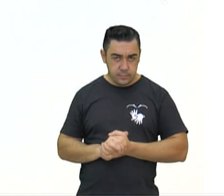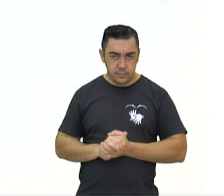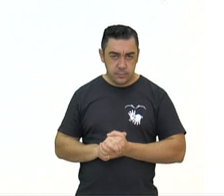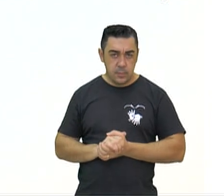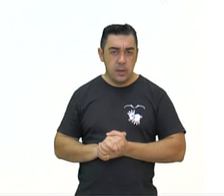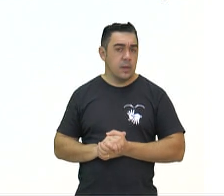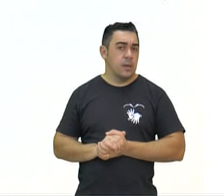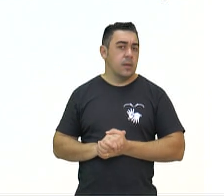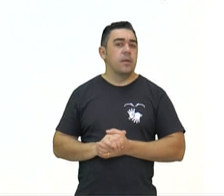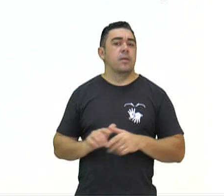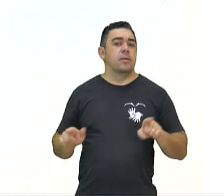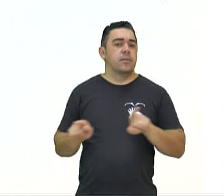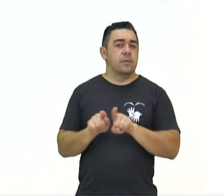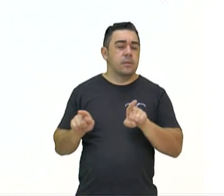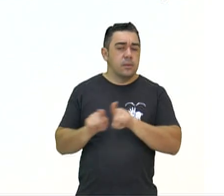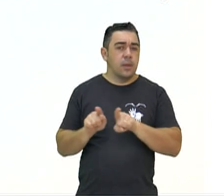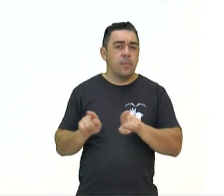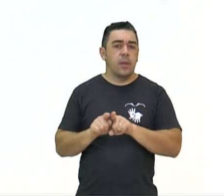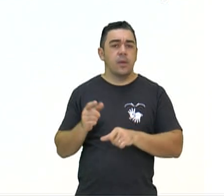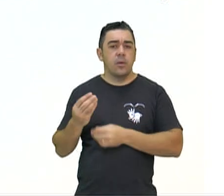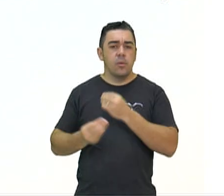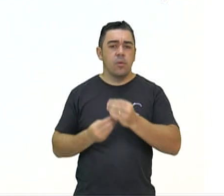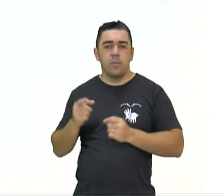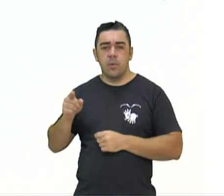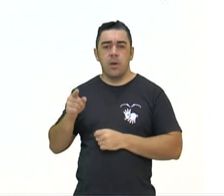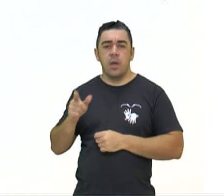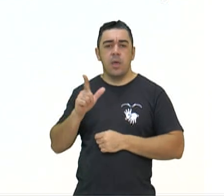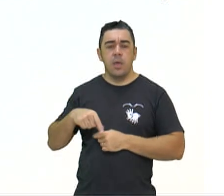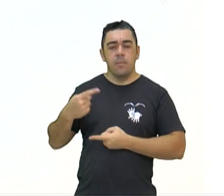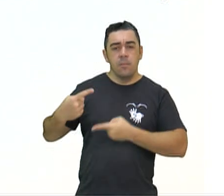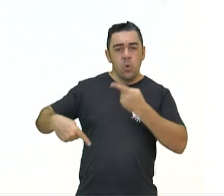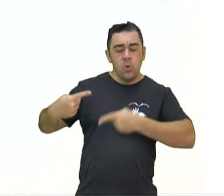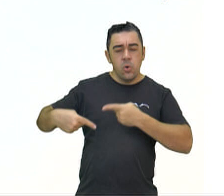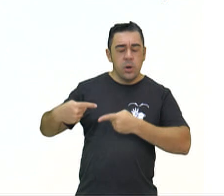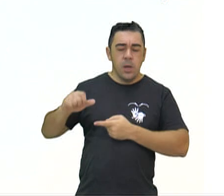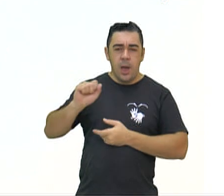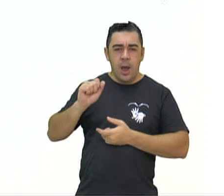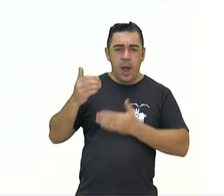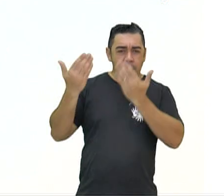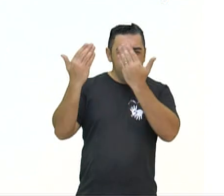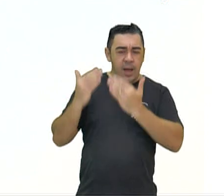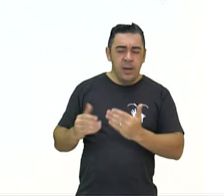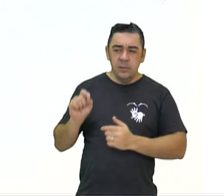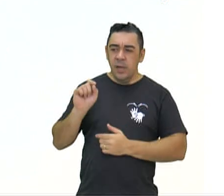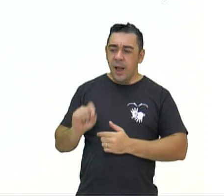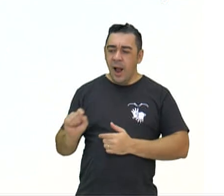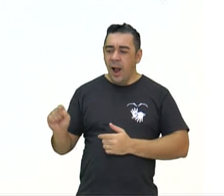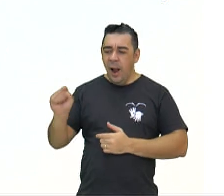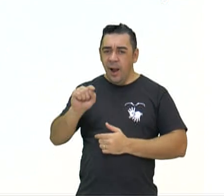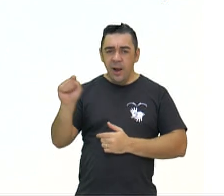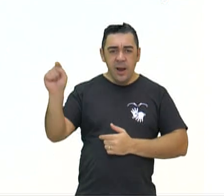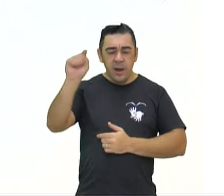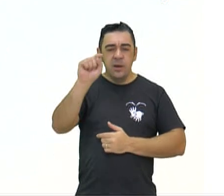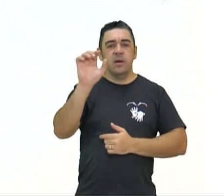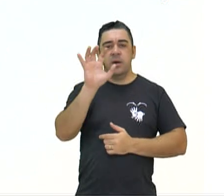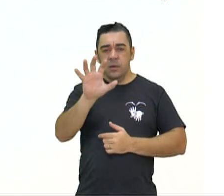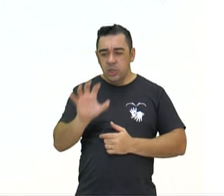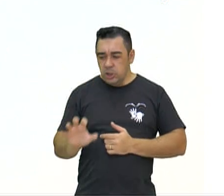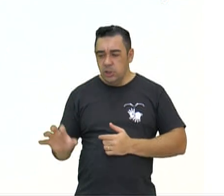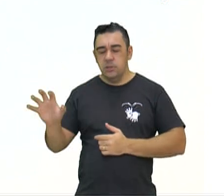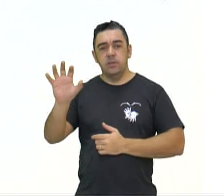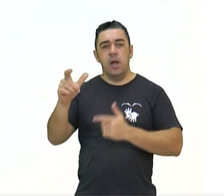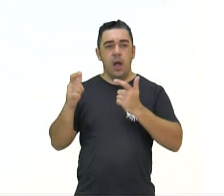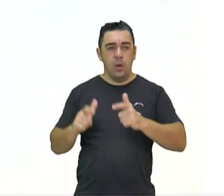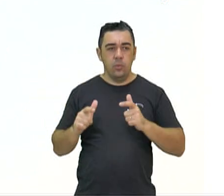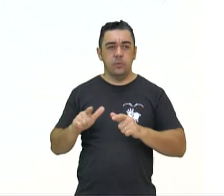seus desdobramentos políticos, analisando os casos que ocorrem na região, principalmente do